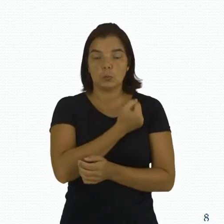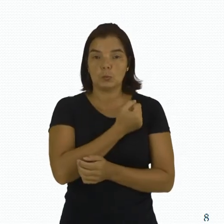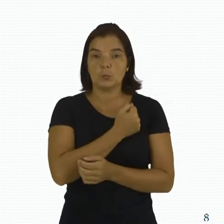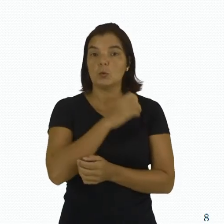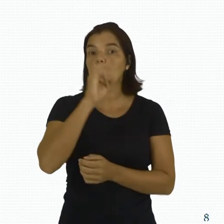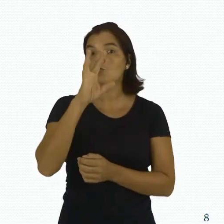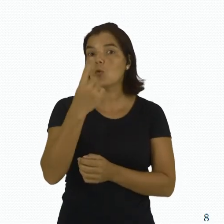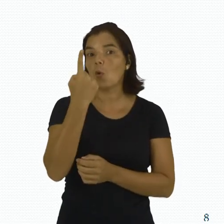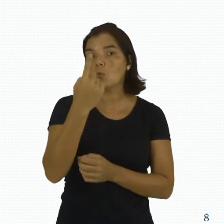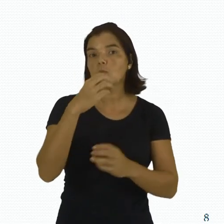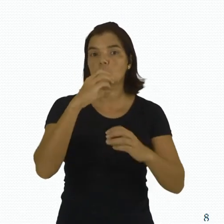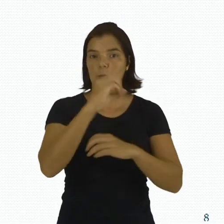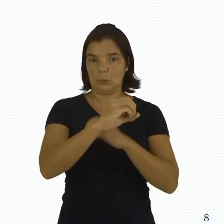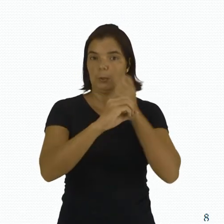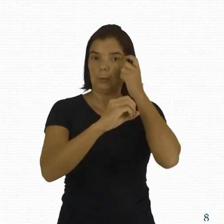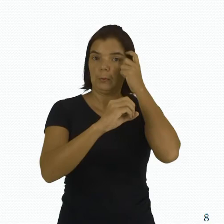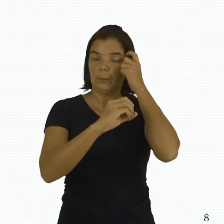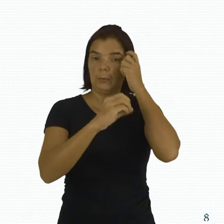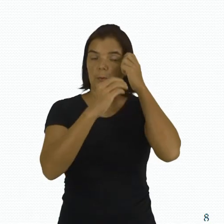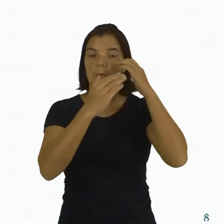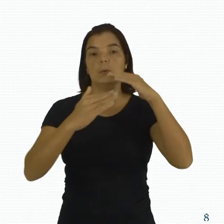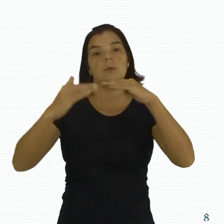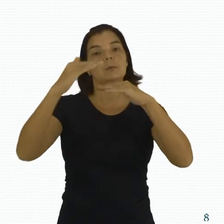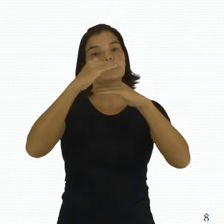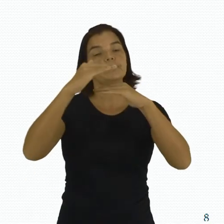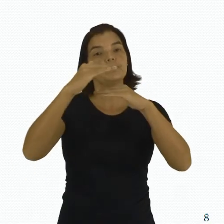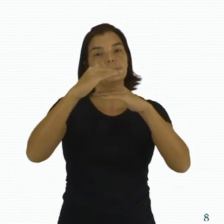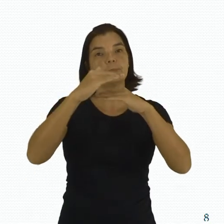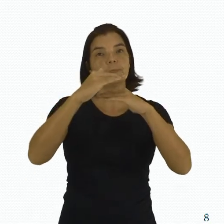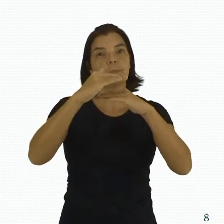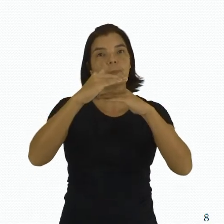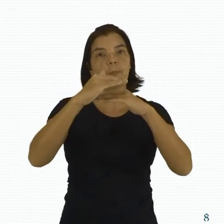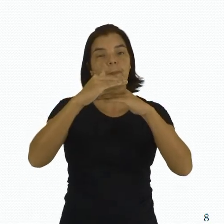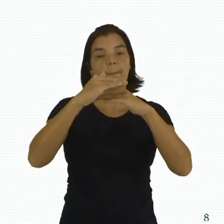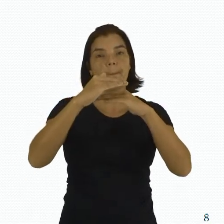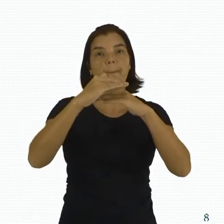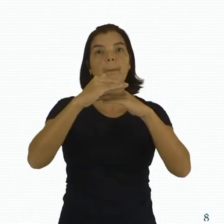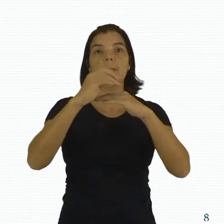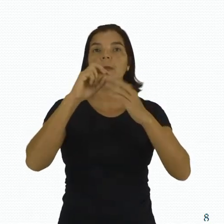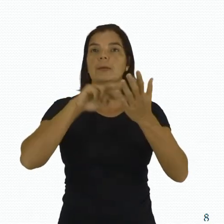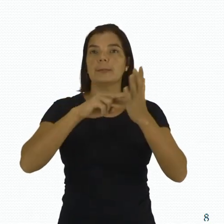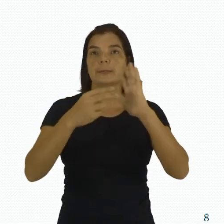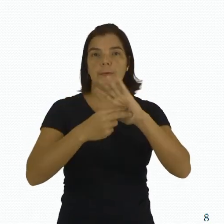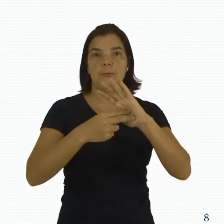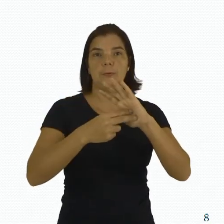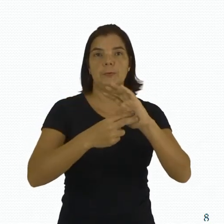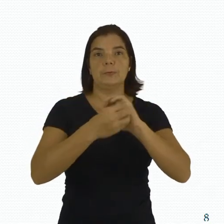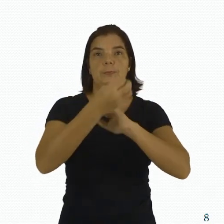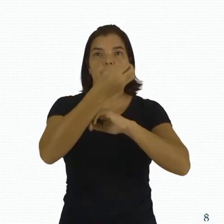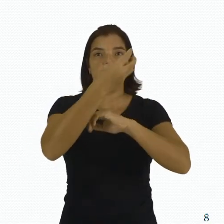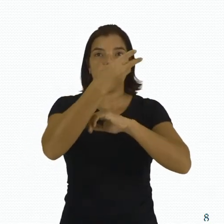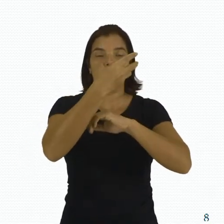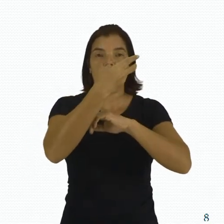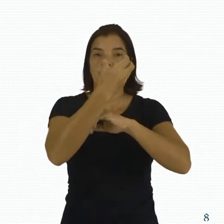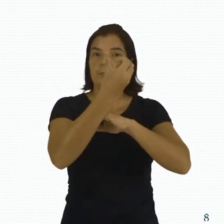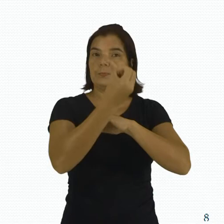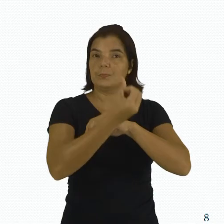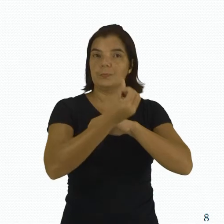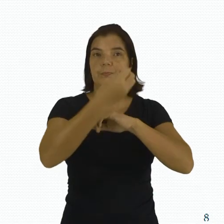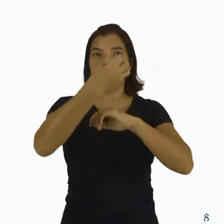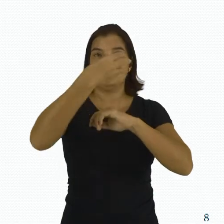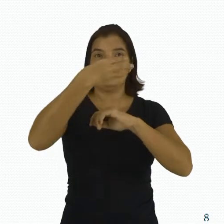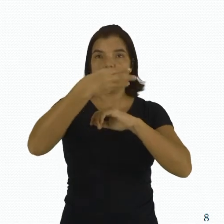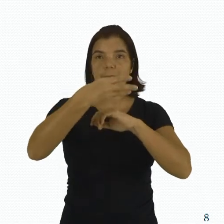então eu coloco só um zero. Em cima, eu coloco a parte inteira junto com o